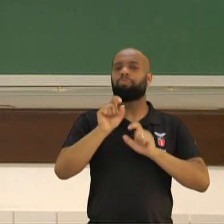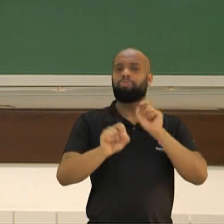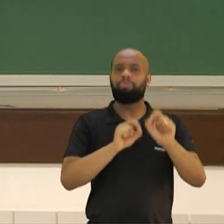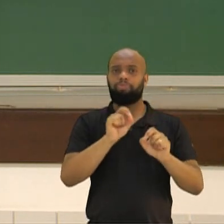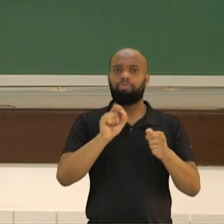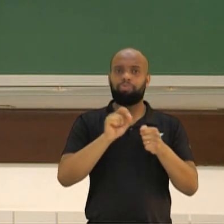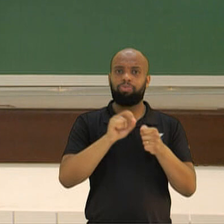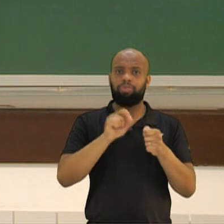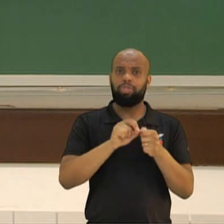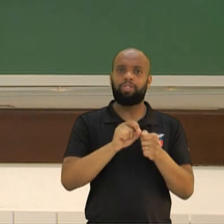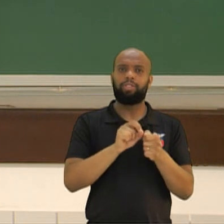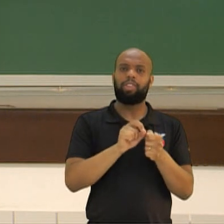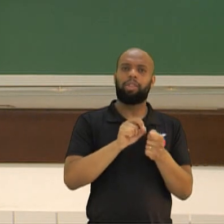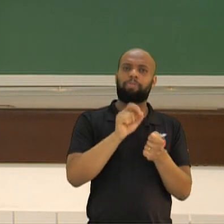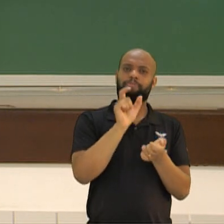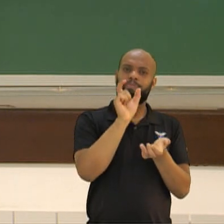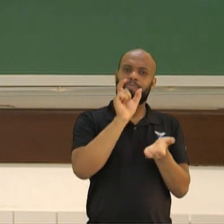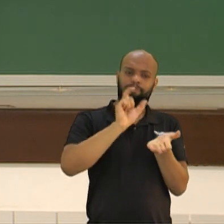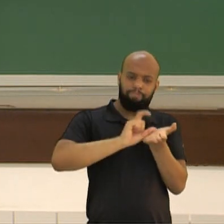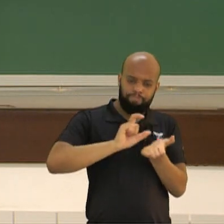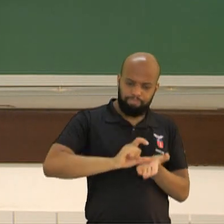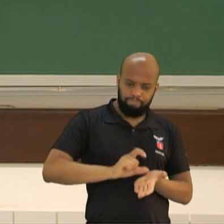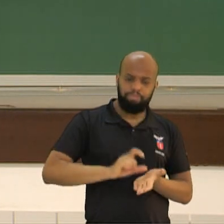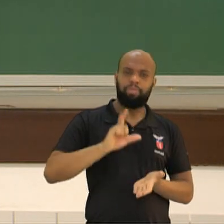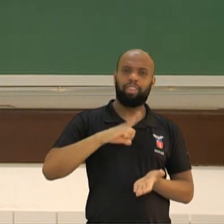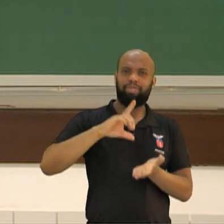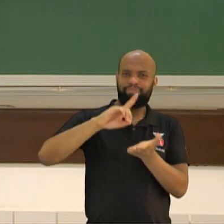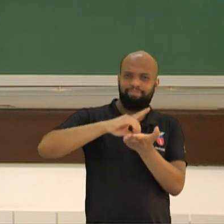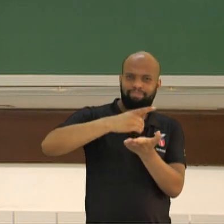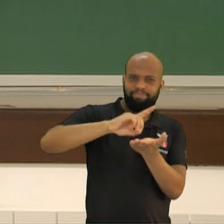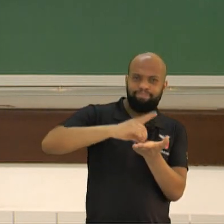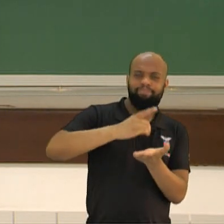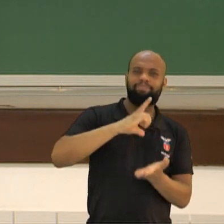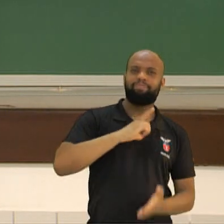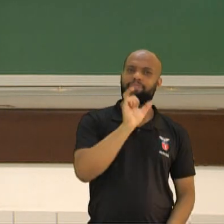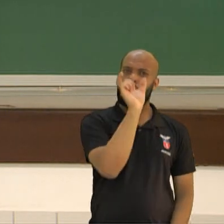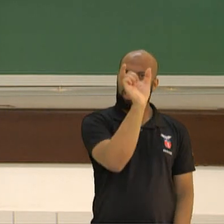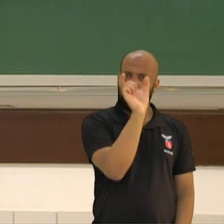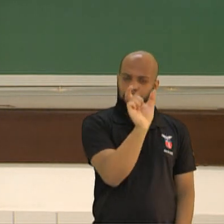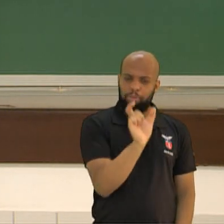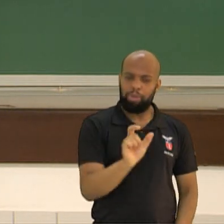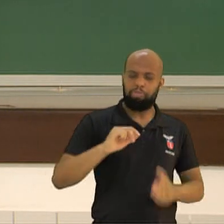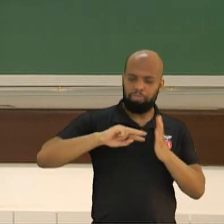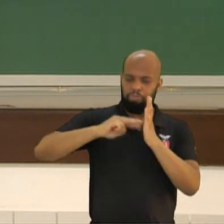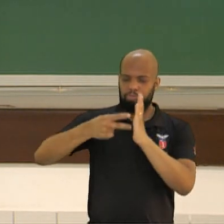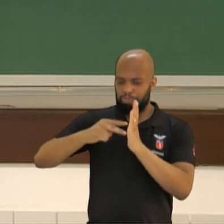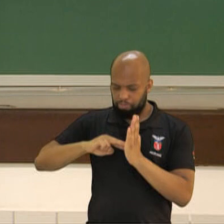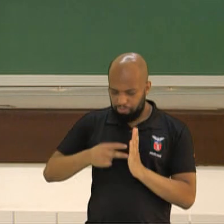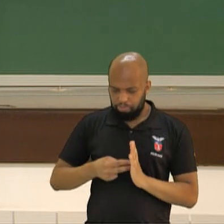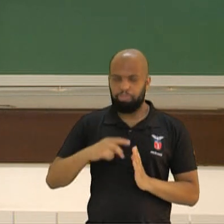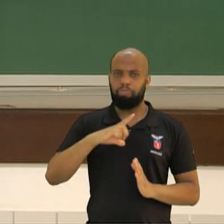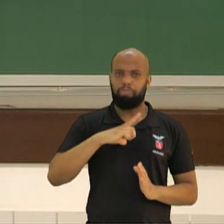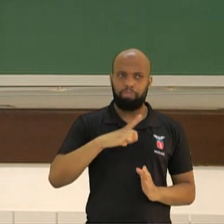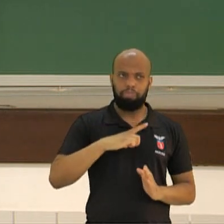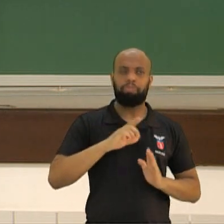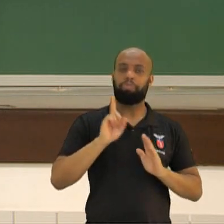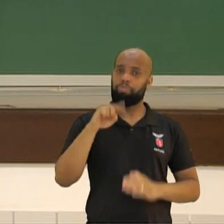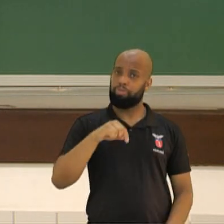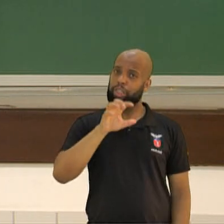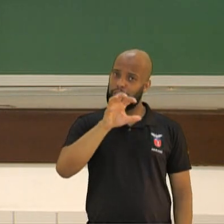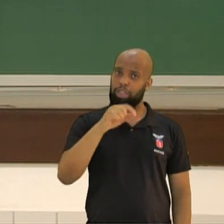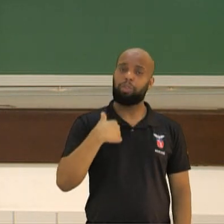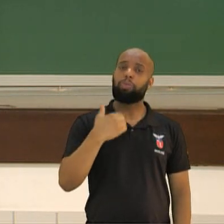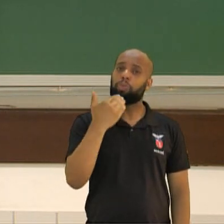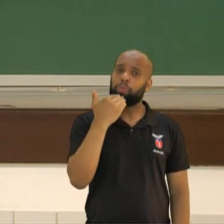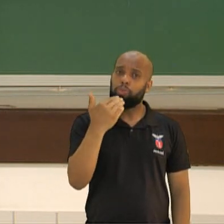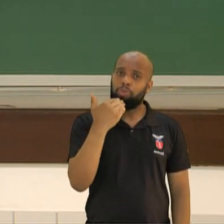um glossário, que é aquele dicionário, né? Glossário é aquele método de estudo no qual